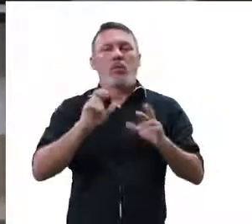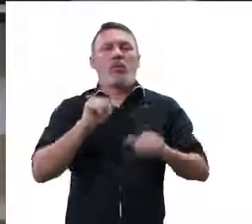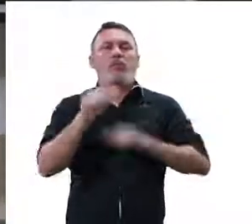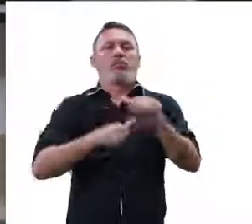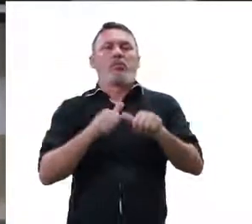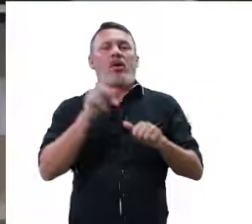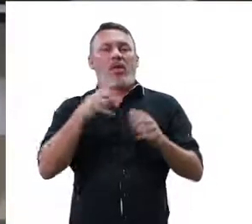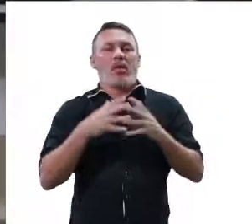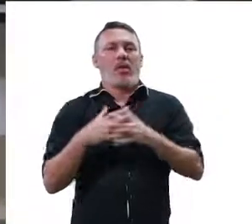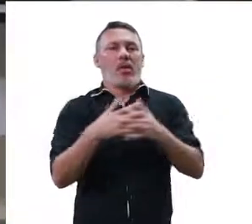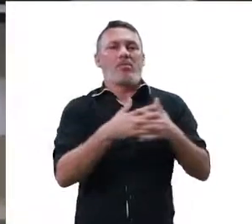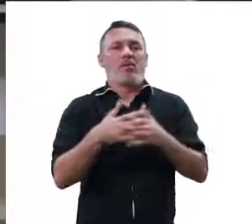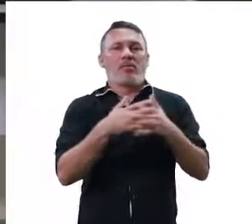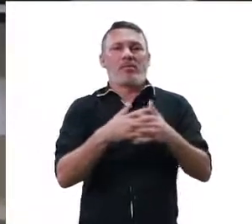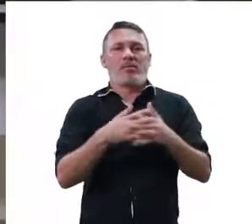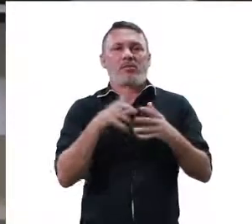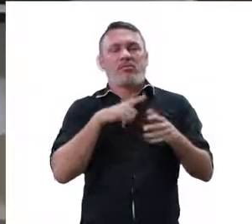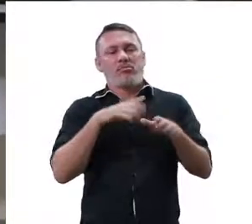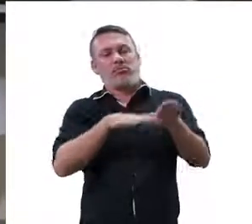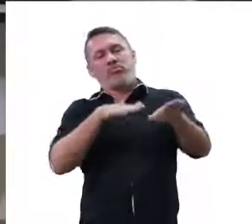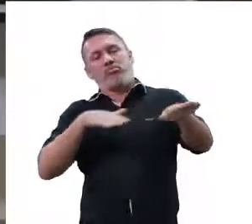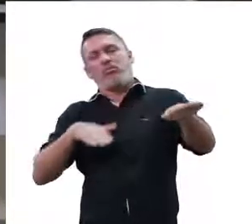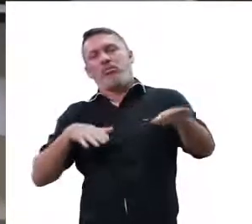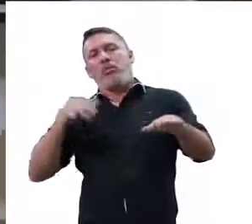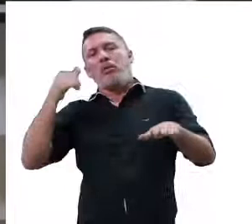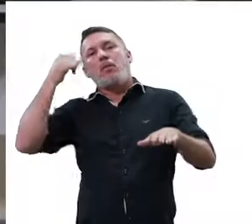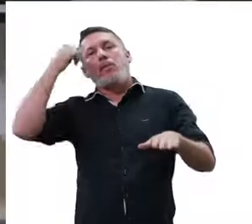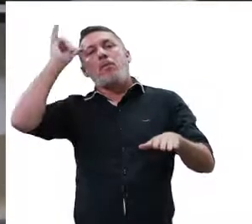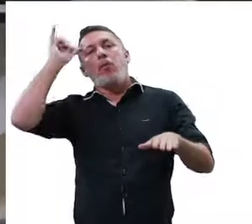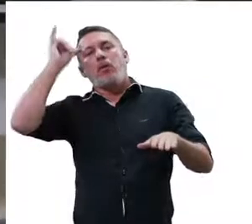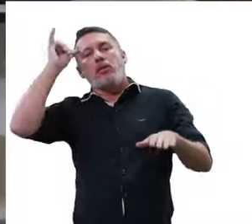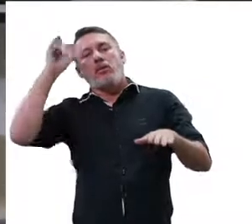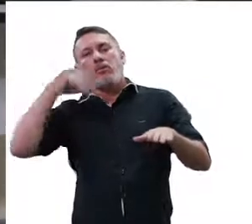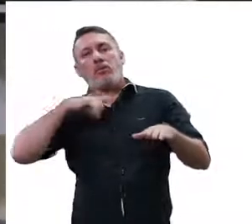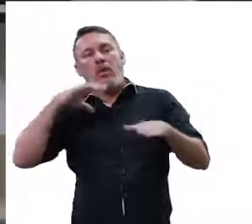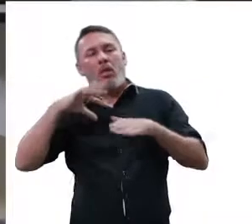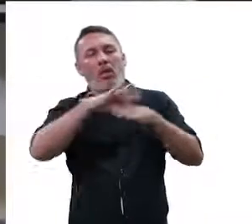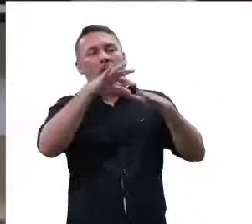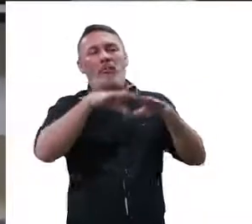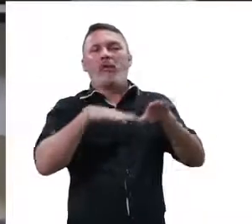com esses bois e o boiadeiro fica na beira da estrada chupando o dedo e